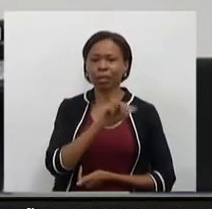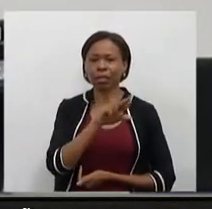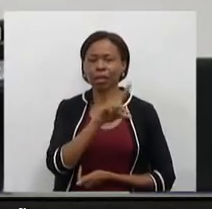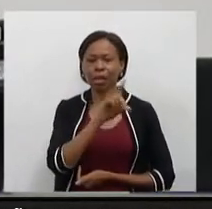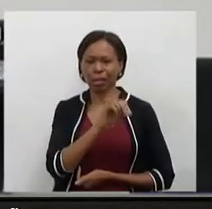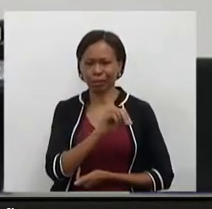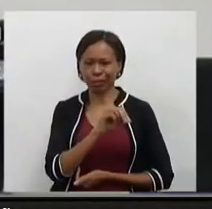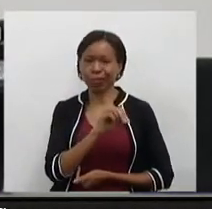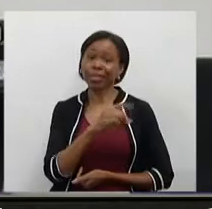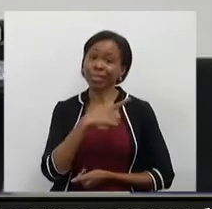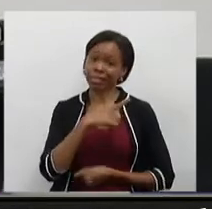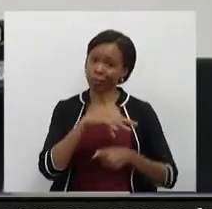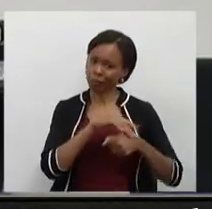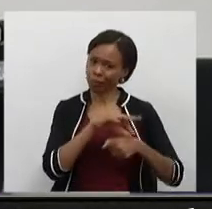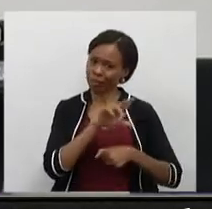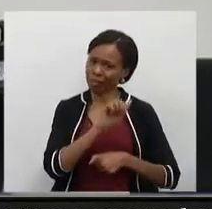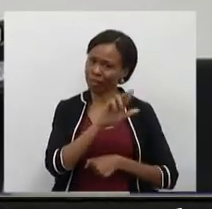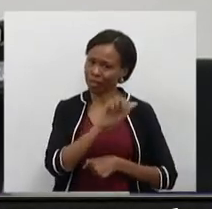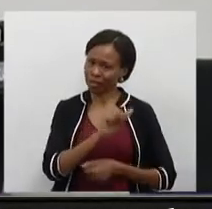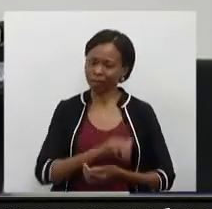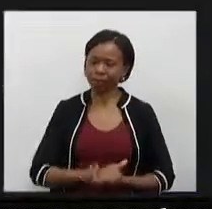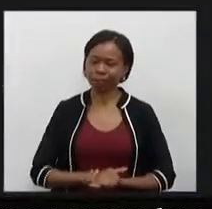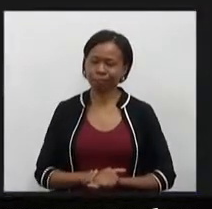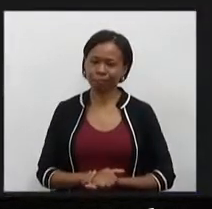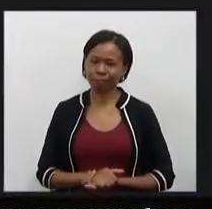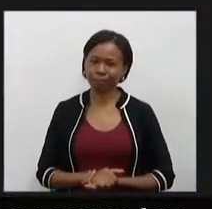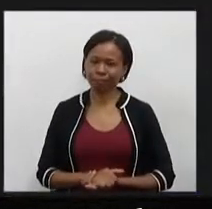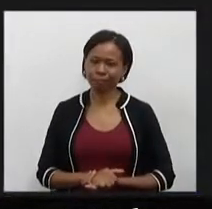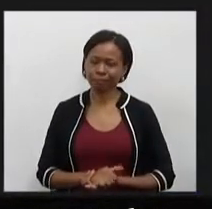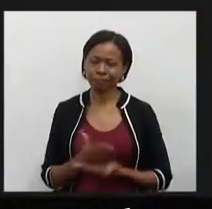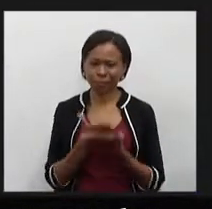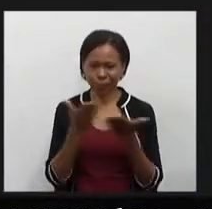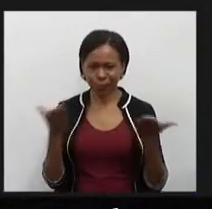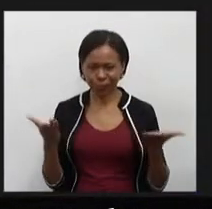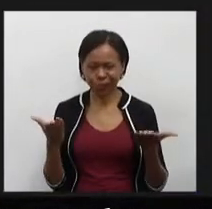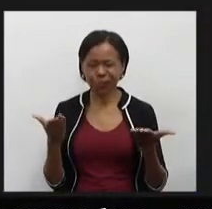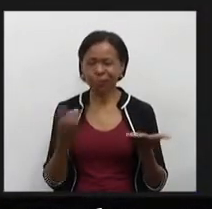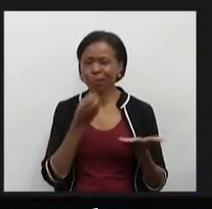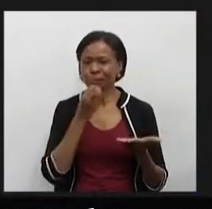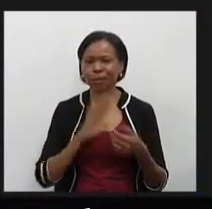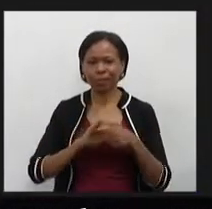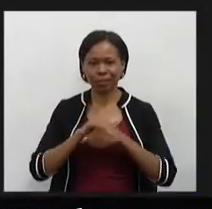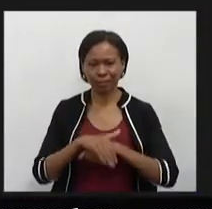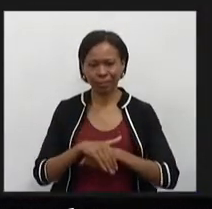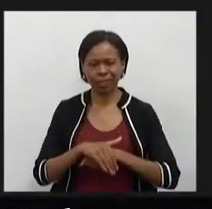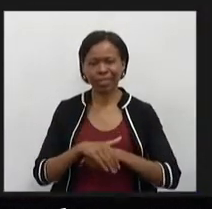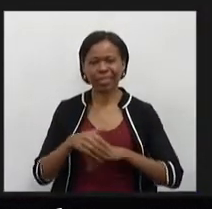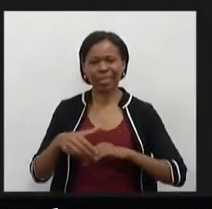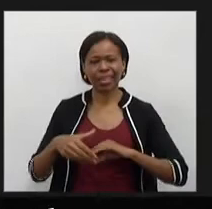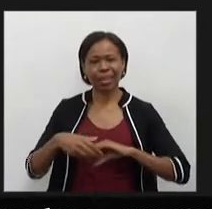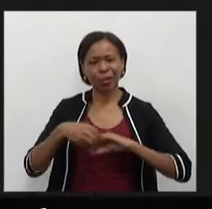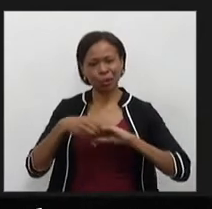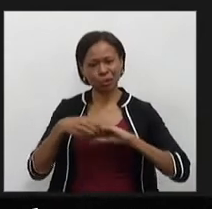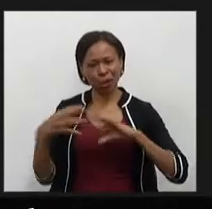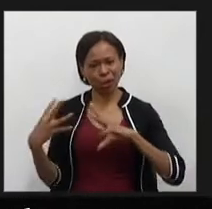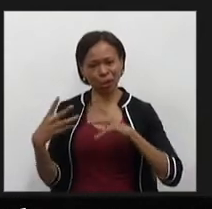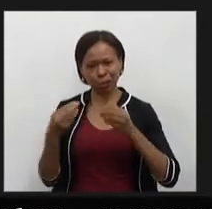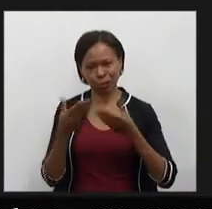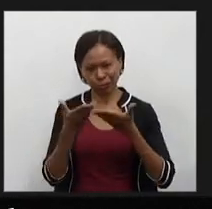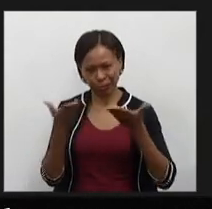Tá assim. Boa noite aí a todos, né? Quero cumprimentar a todos aí da mesa, aí na